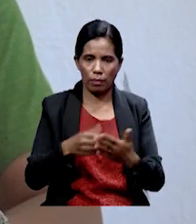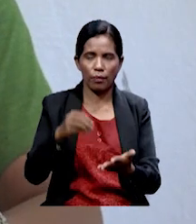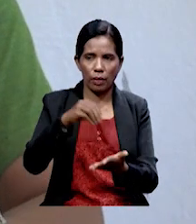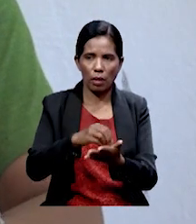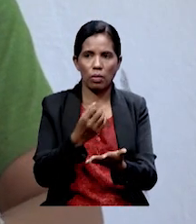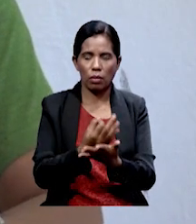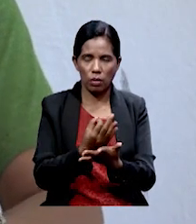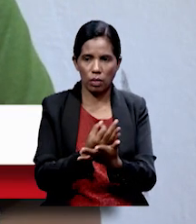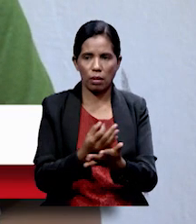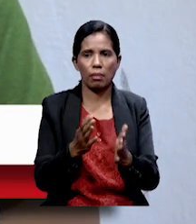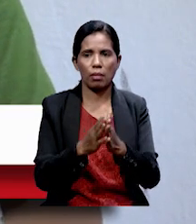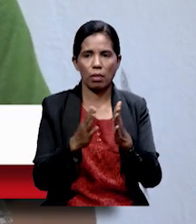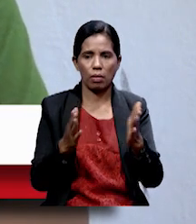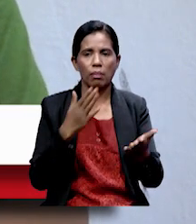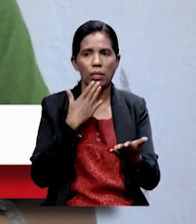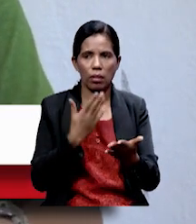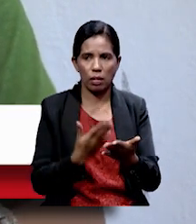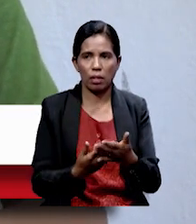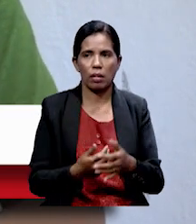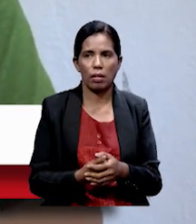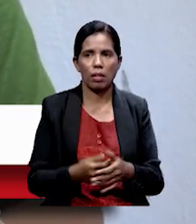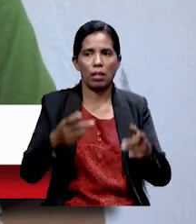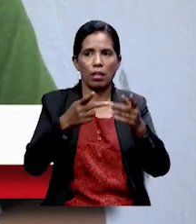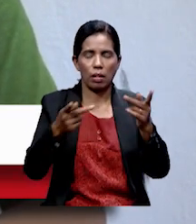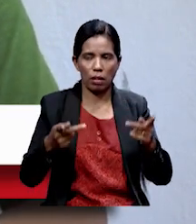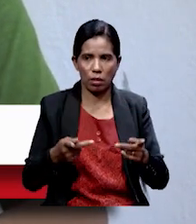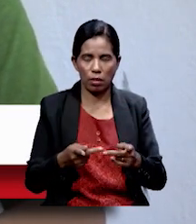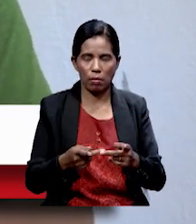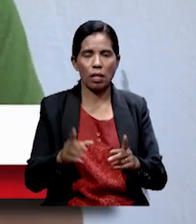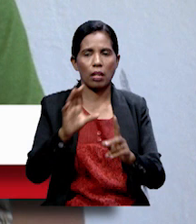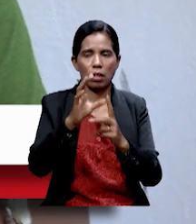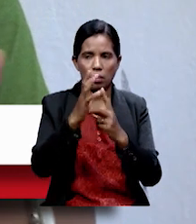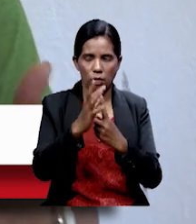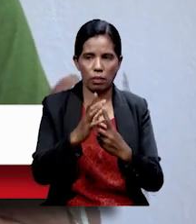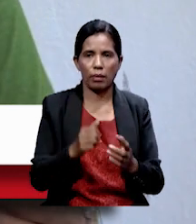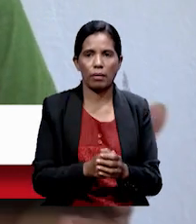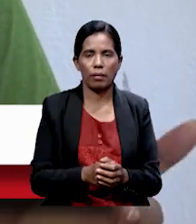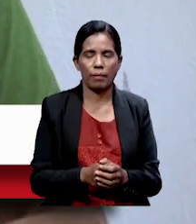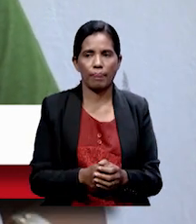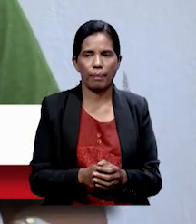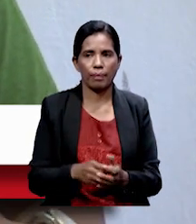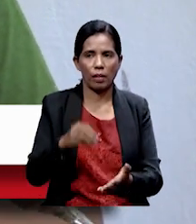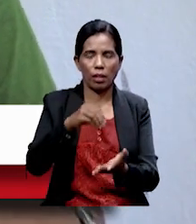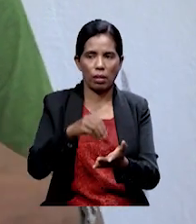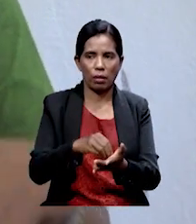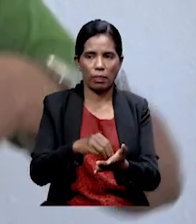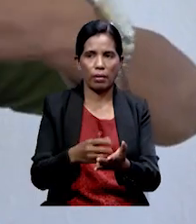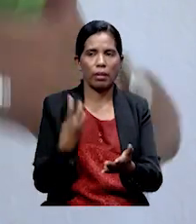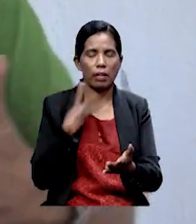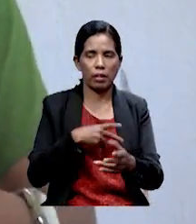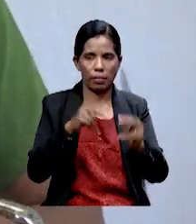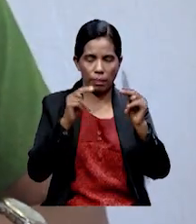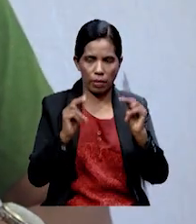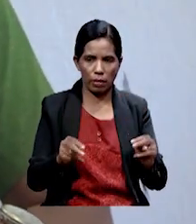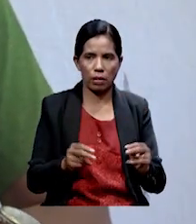é adequado para a área, para o setor agricultura. Para o setor, se não é uma coisa que precisa,